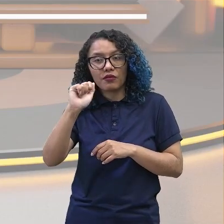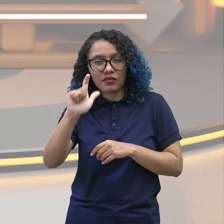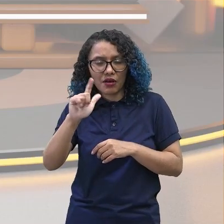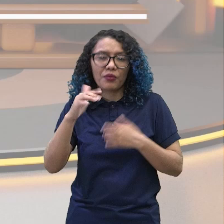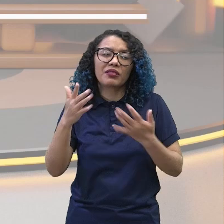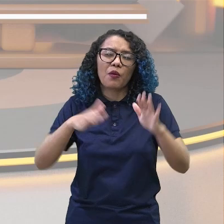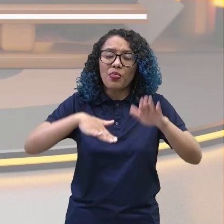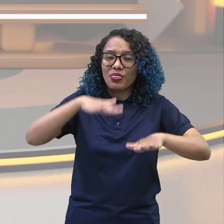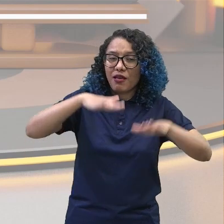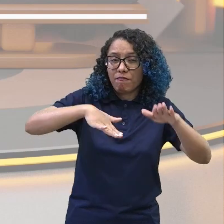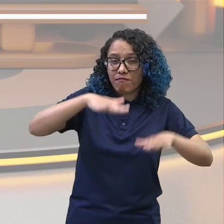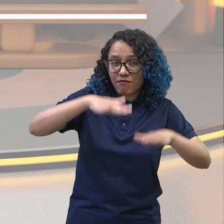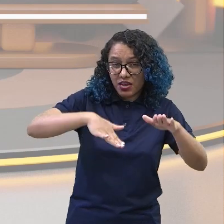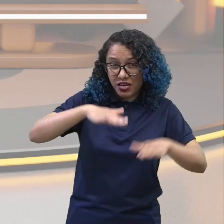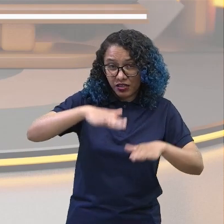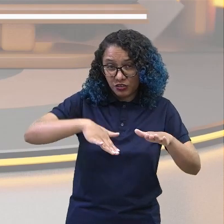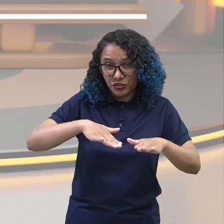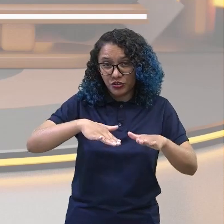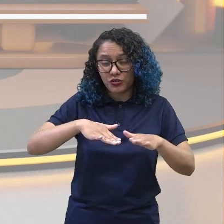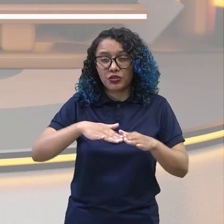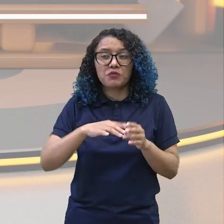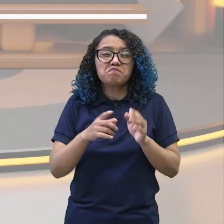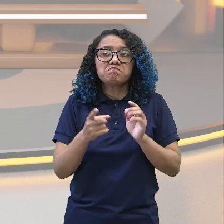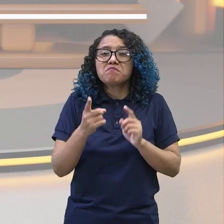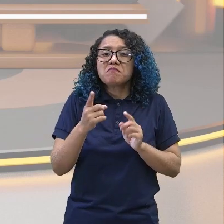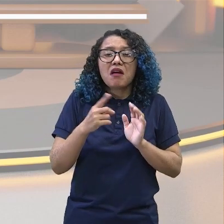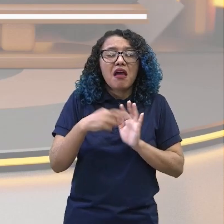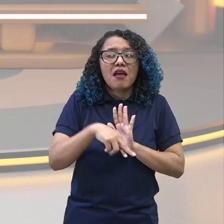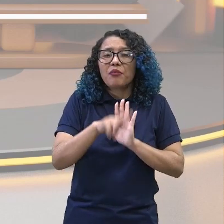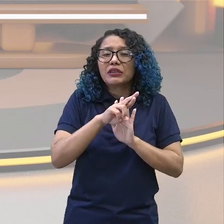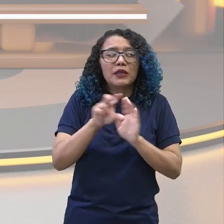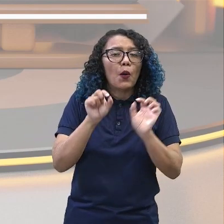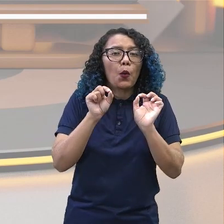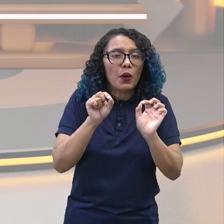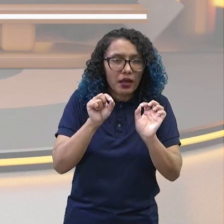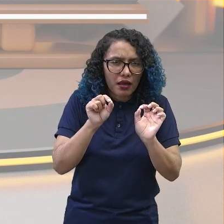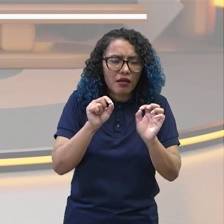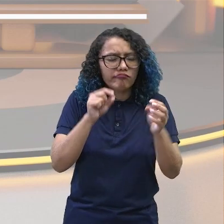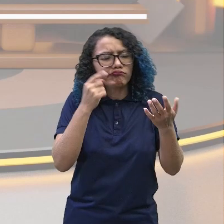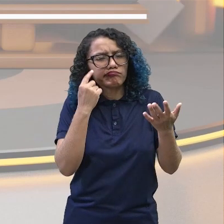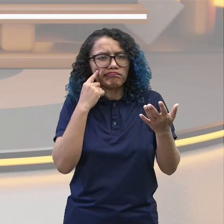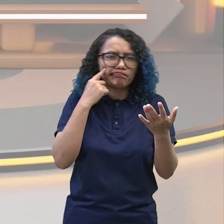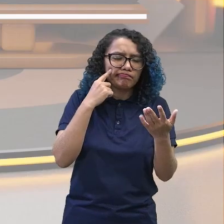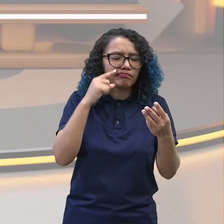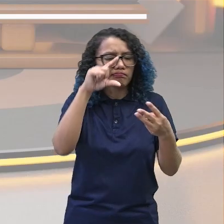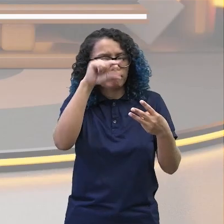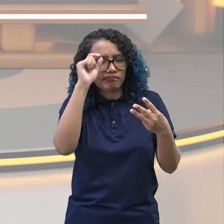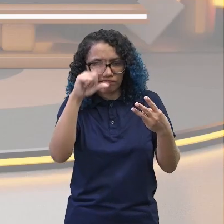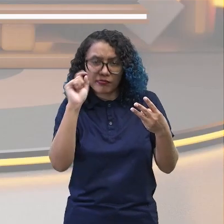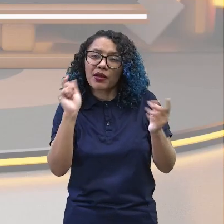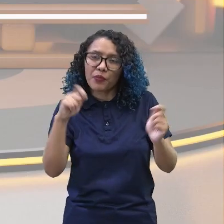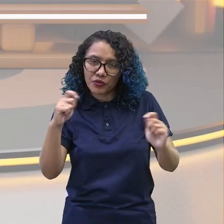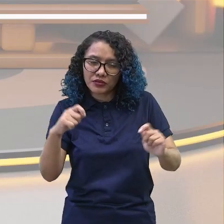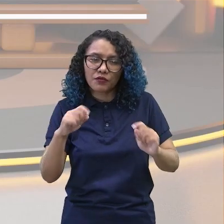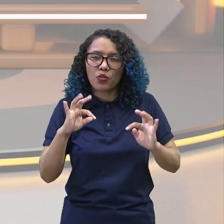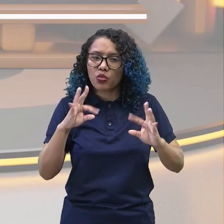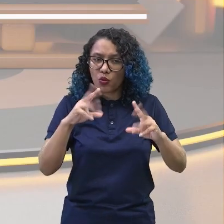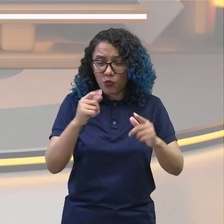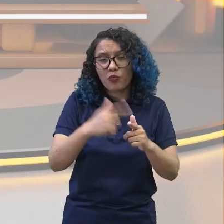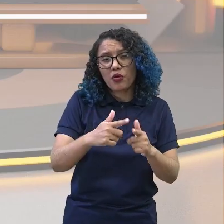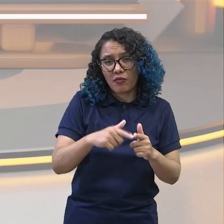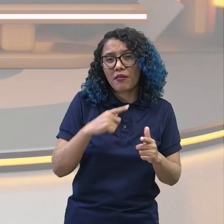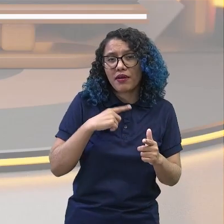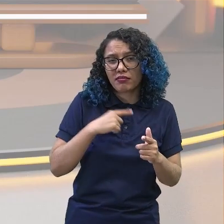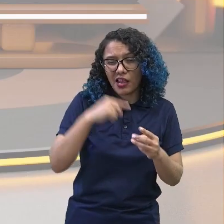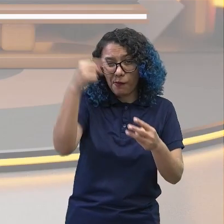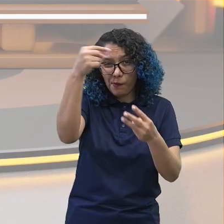quero representar. Dependendo daquilo que eu quero representar, eu escolho um tipo de projeção. Todas elas apresentam problema,